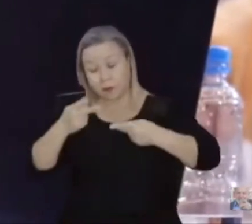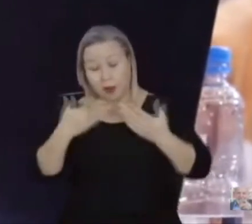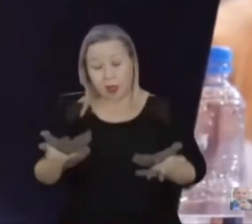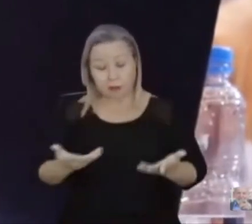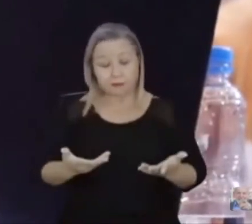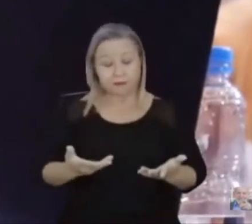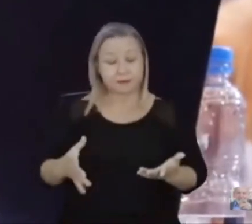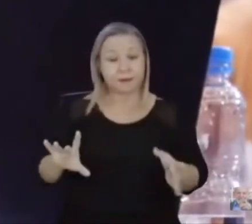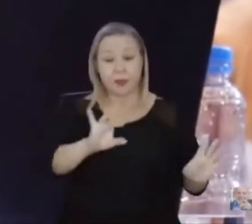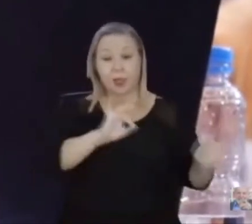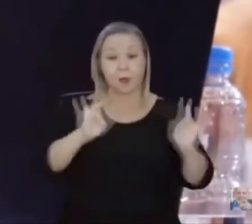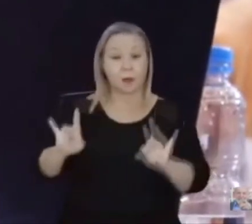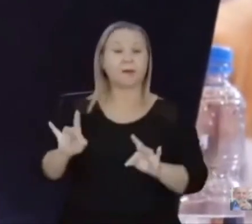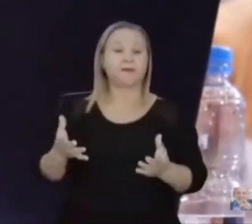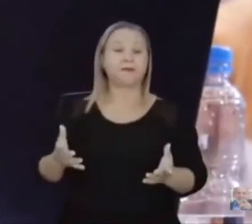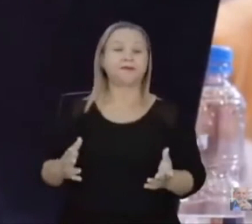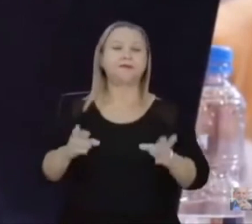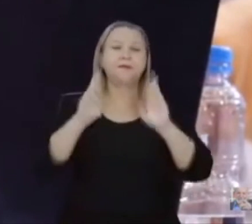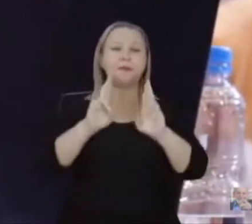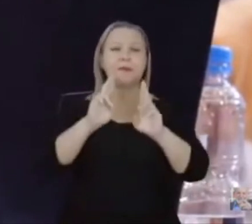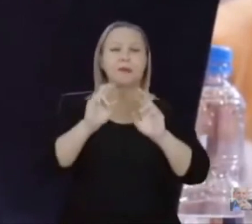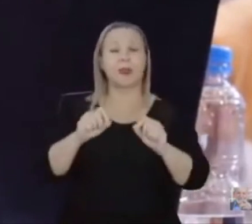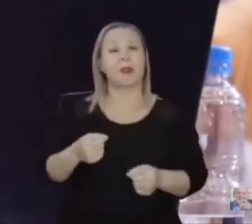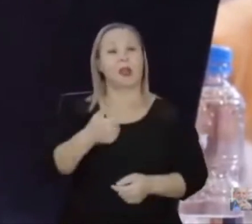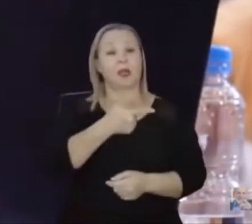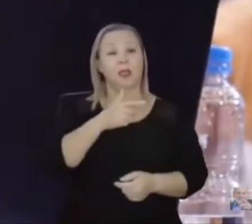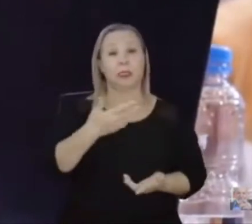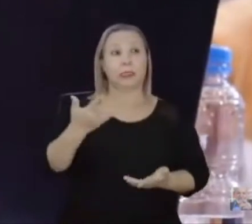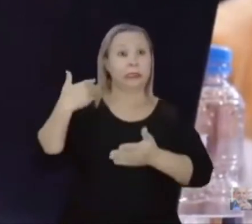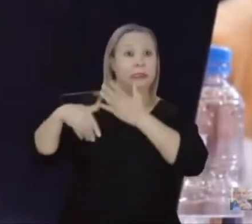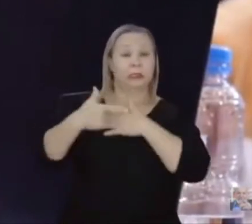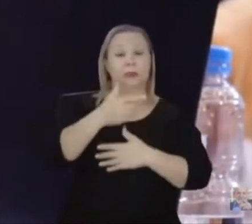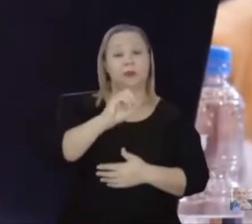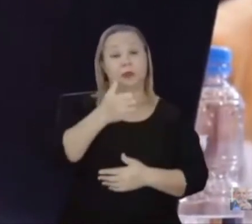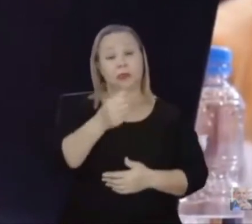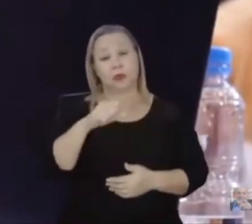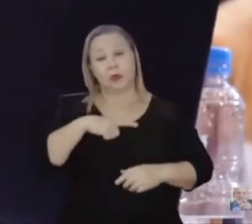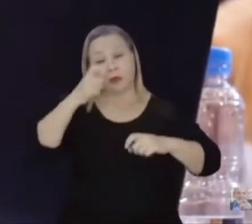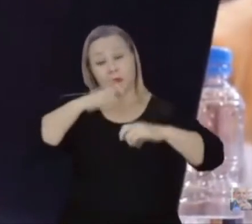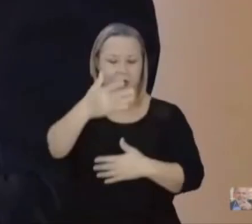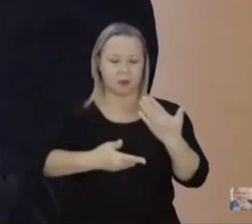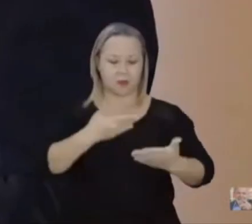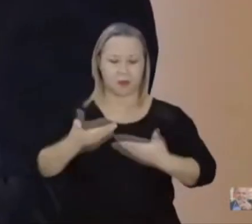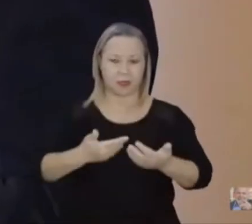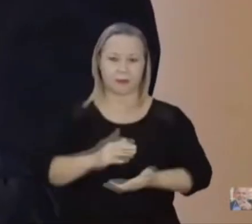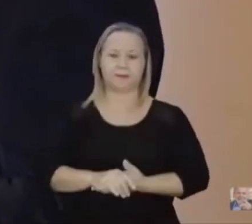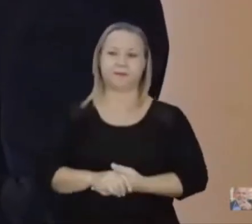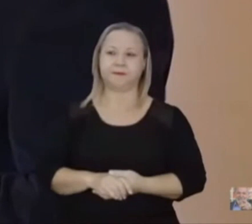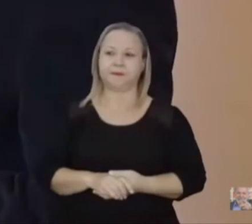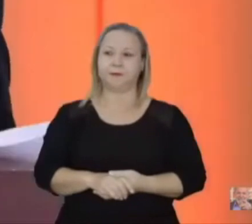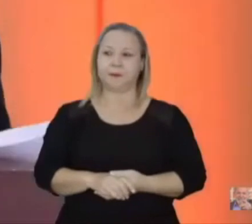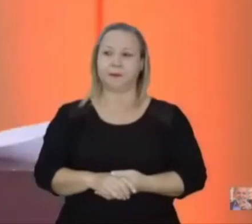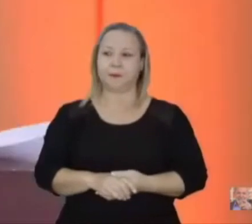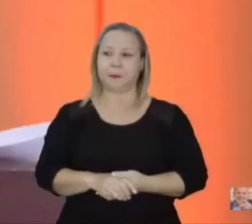espera. 2018 teve muita fake news, você citou fake news agora, como lembrou a Nina. Quero te ouvir sobre esse processo eleitoral. Fato de você